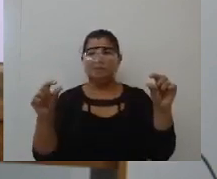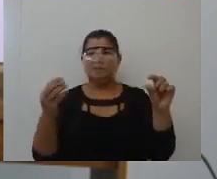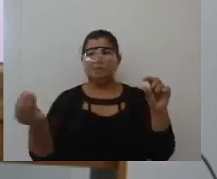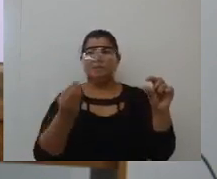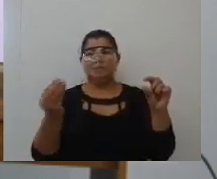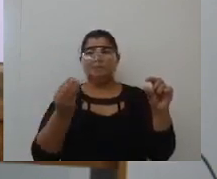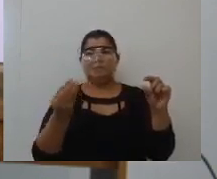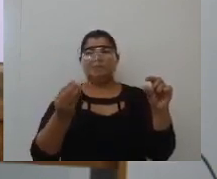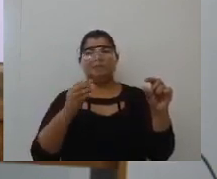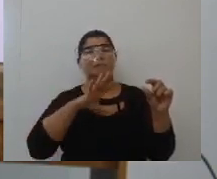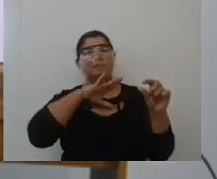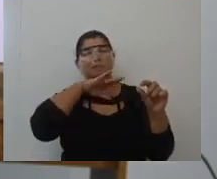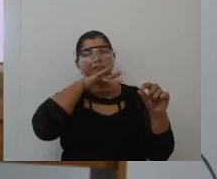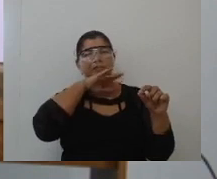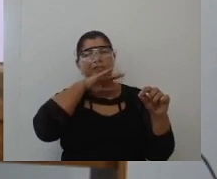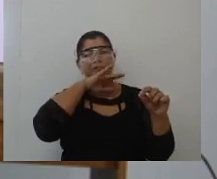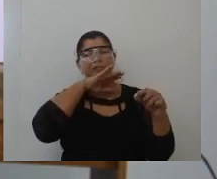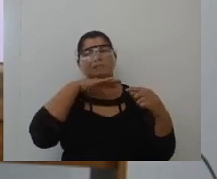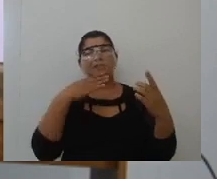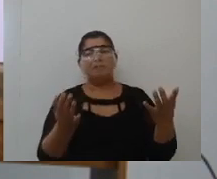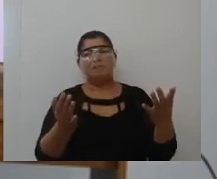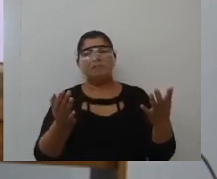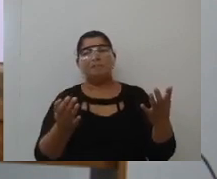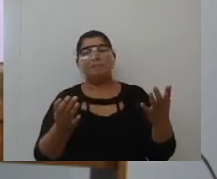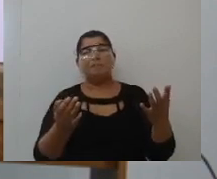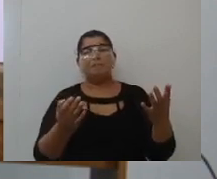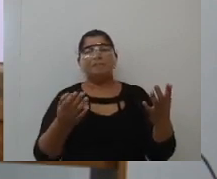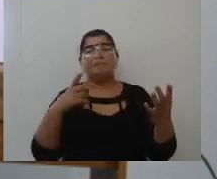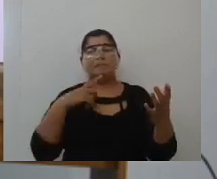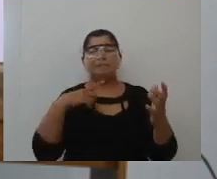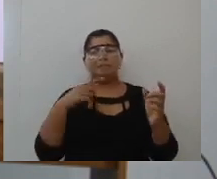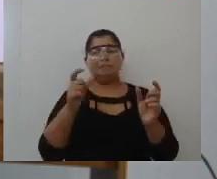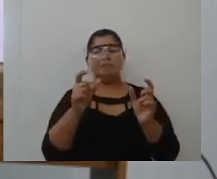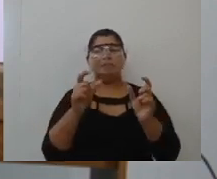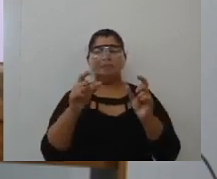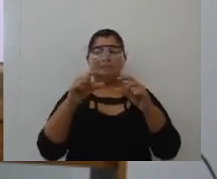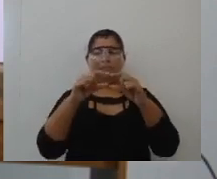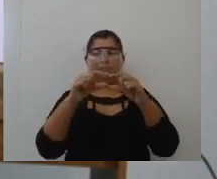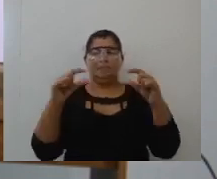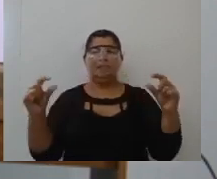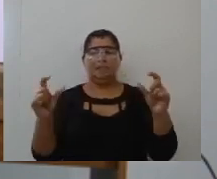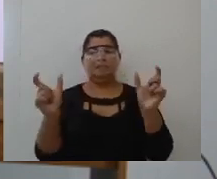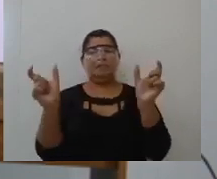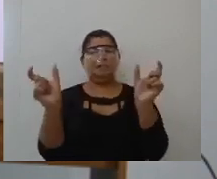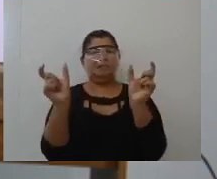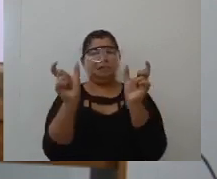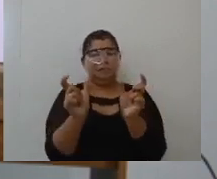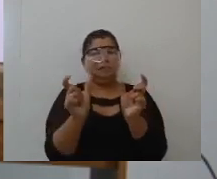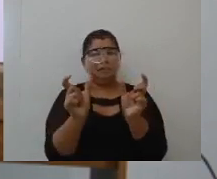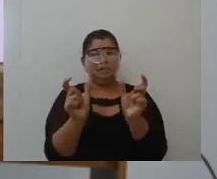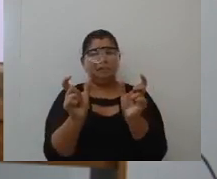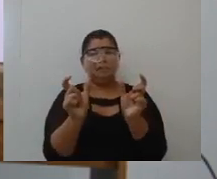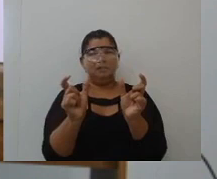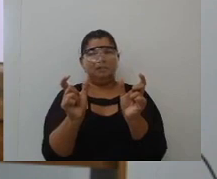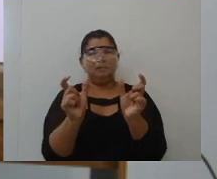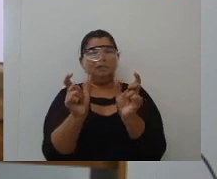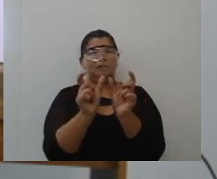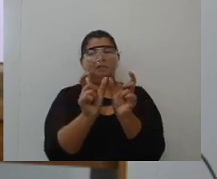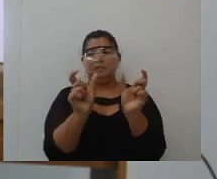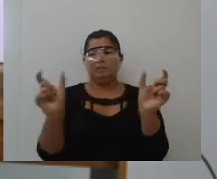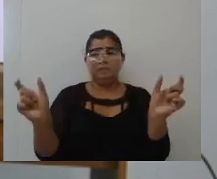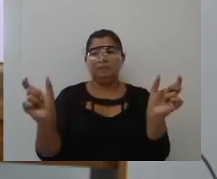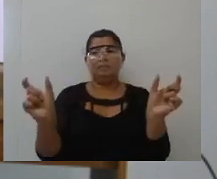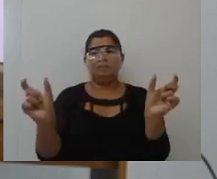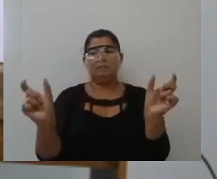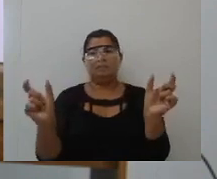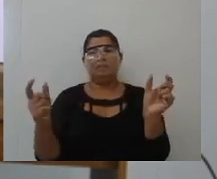muito ruim, porque veja, eu tenho um período composto, né? No caso com subordinação. Tá? A oração